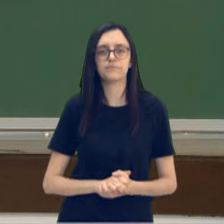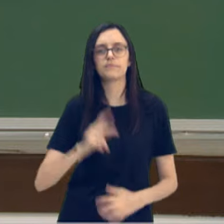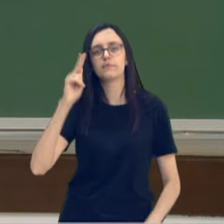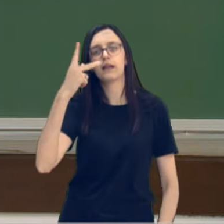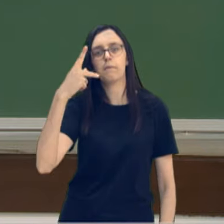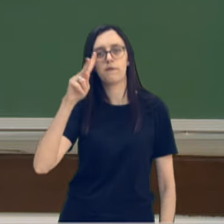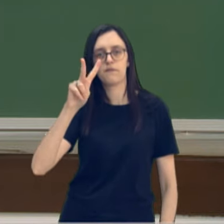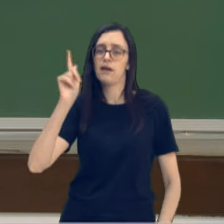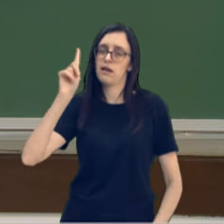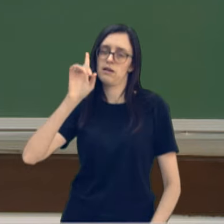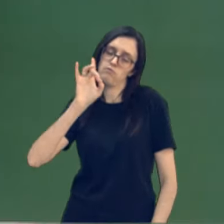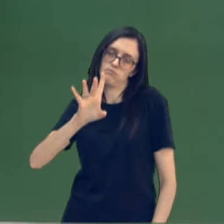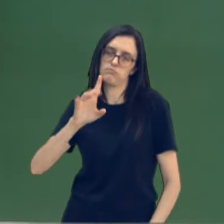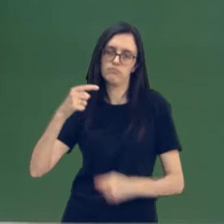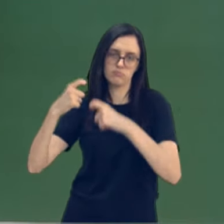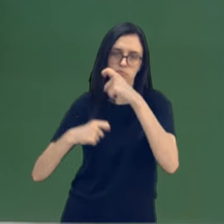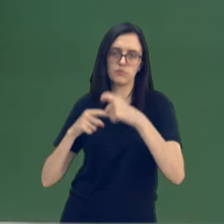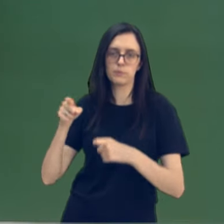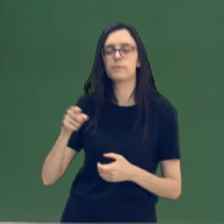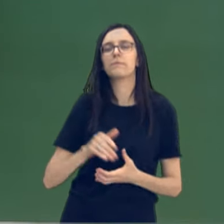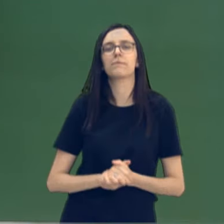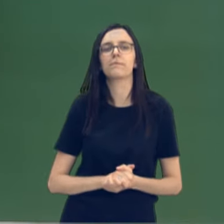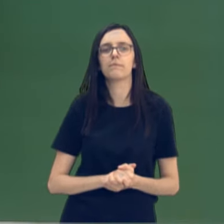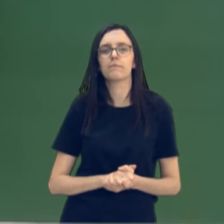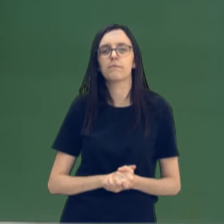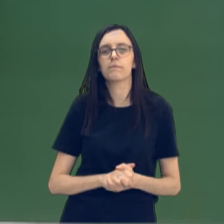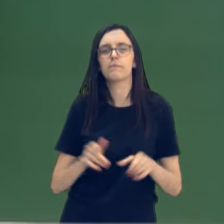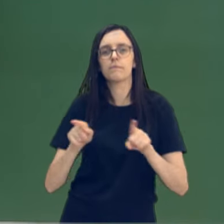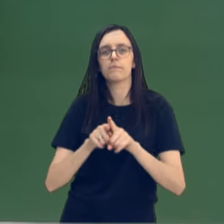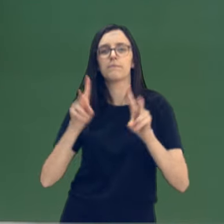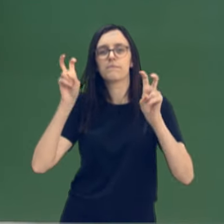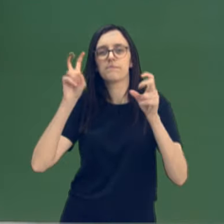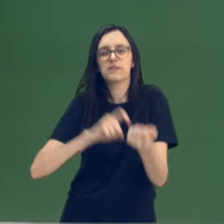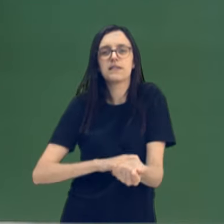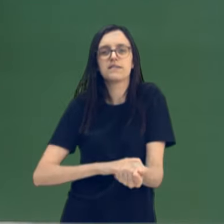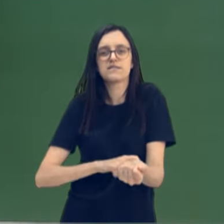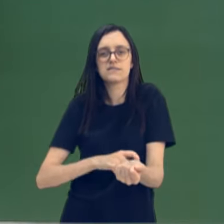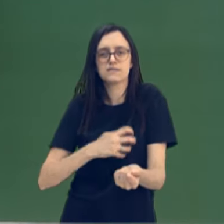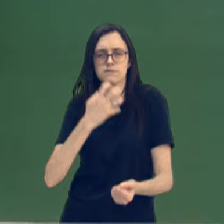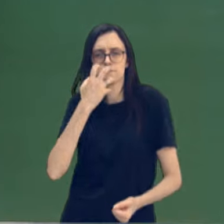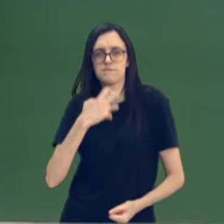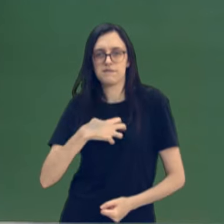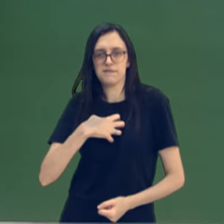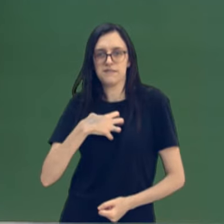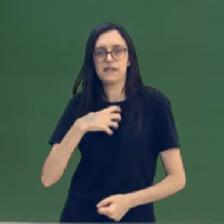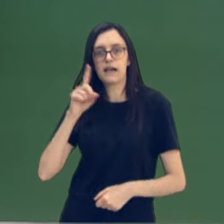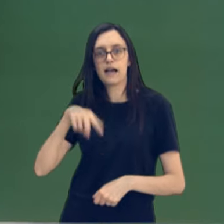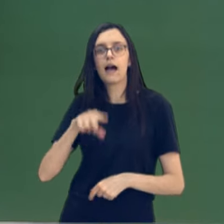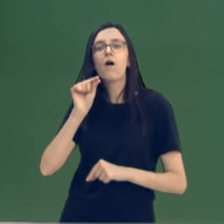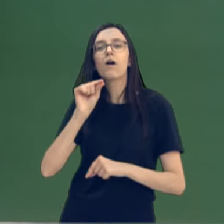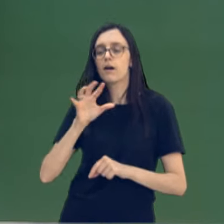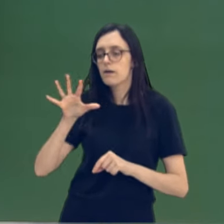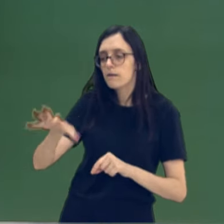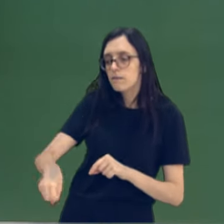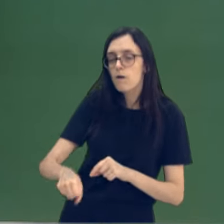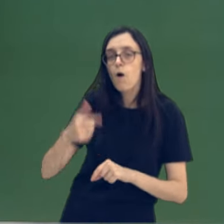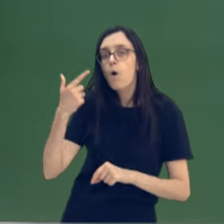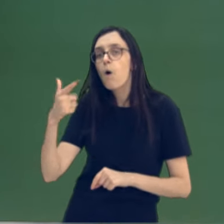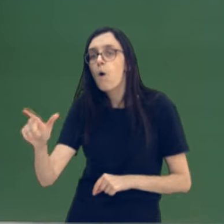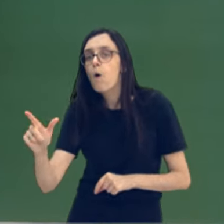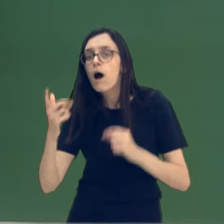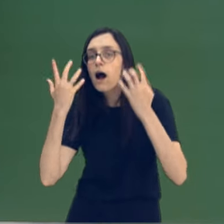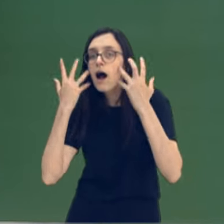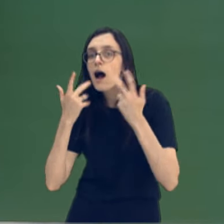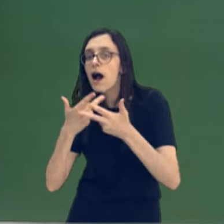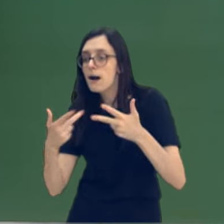HPV, contato sexual. E a raiva, mordida. Então, você entrar em contato com fluidos do corpo de outro